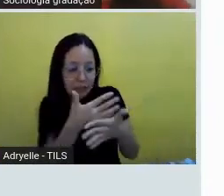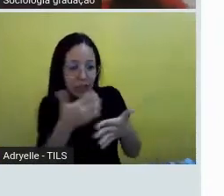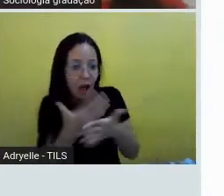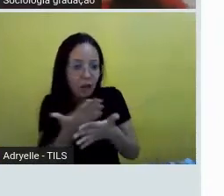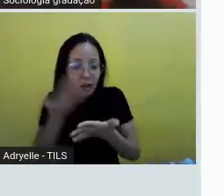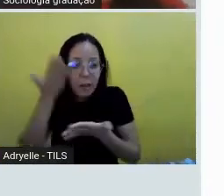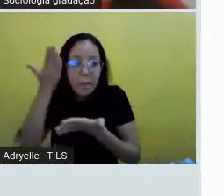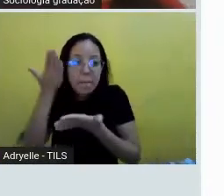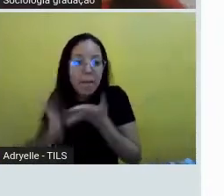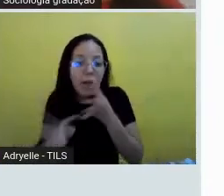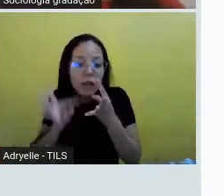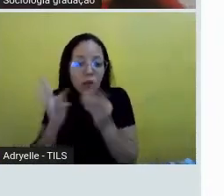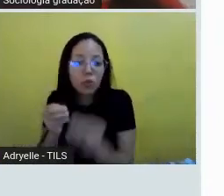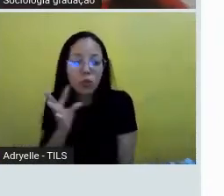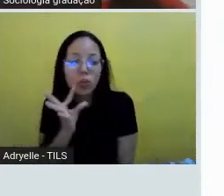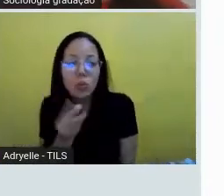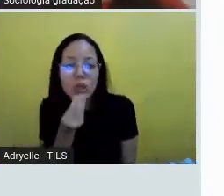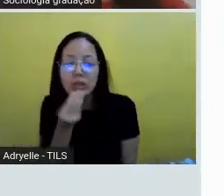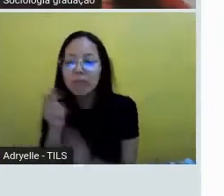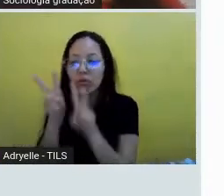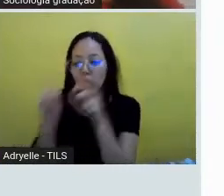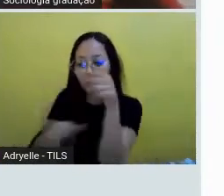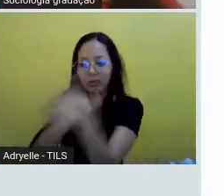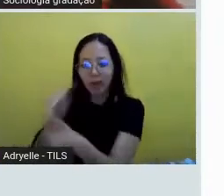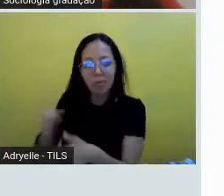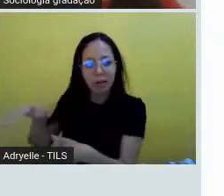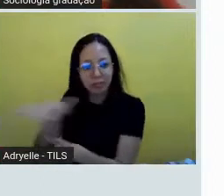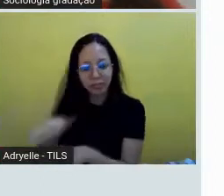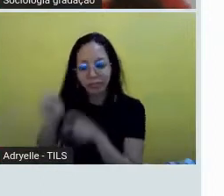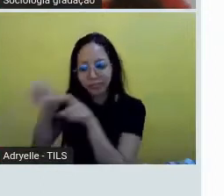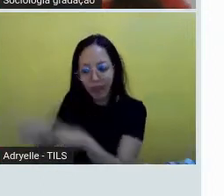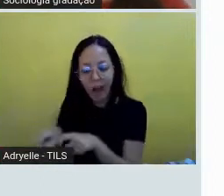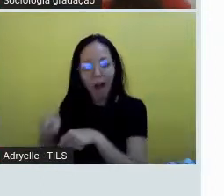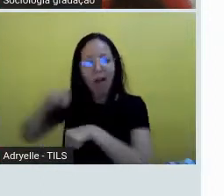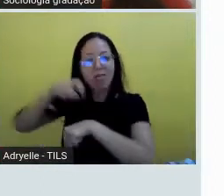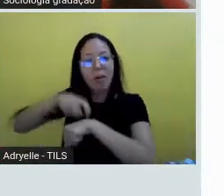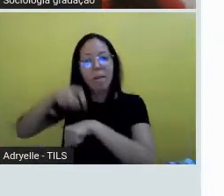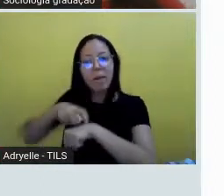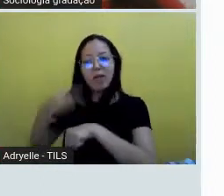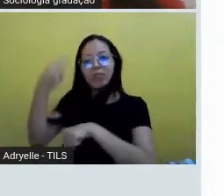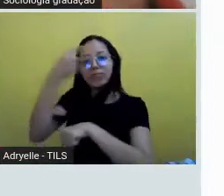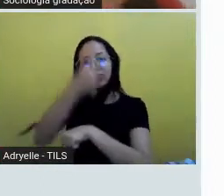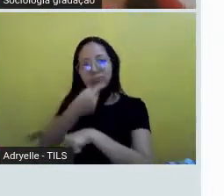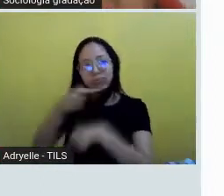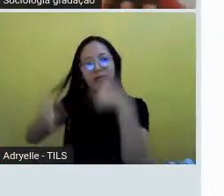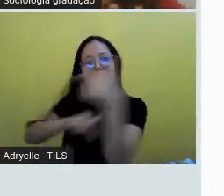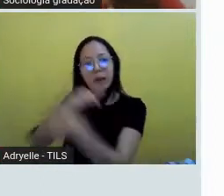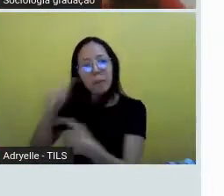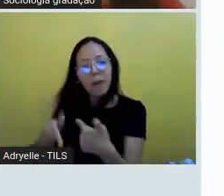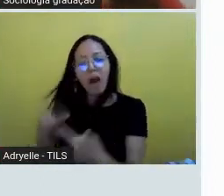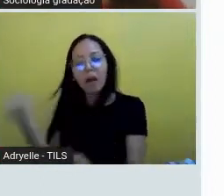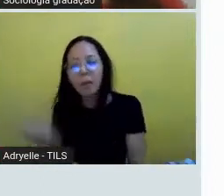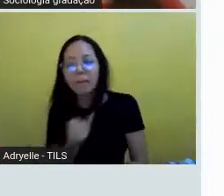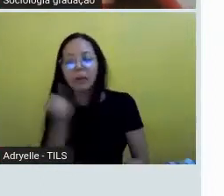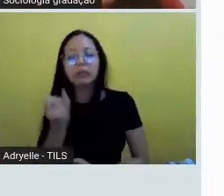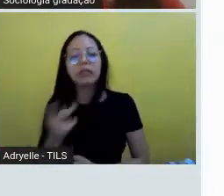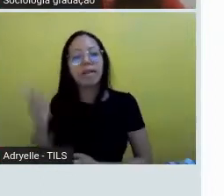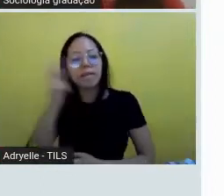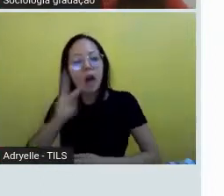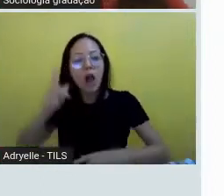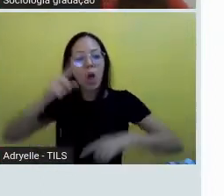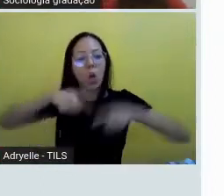o conhecimento do seu trabalho, do seu tempo de trabalho, do valor do seu produto